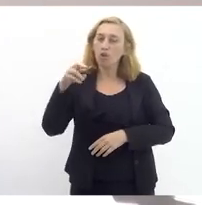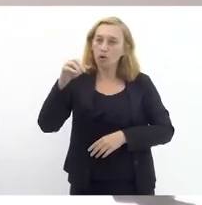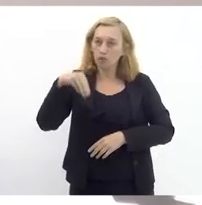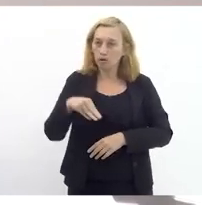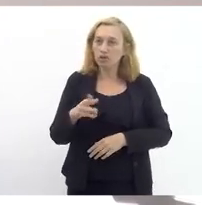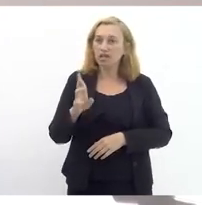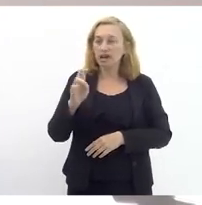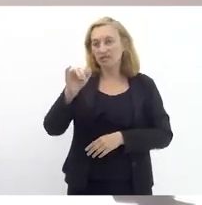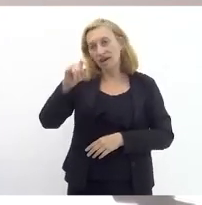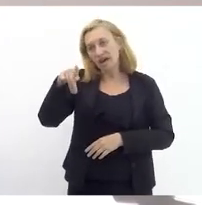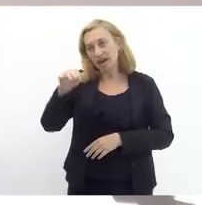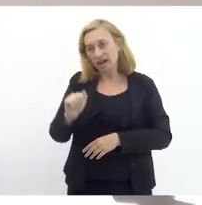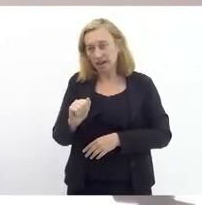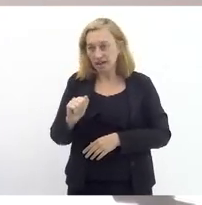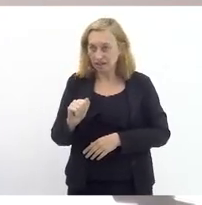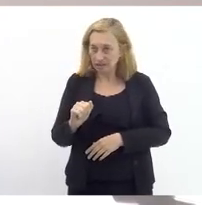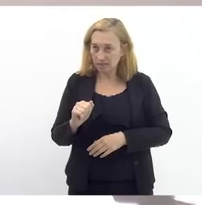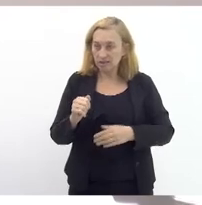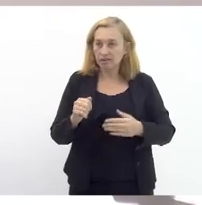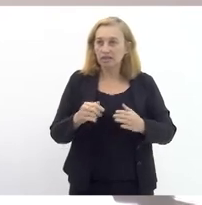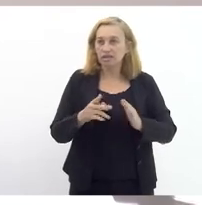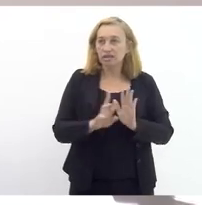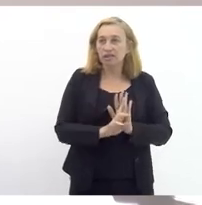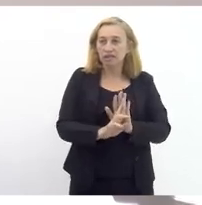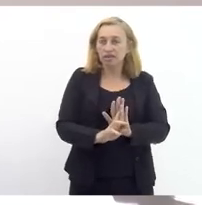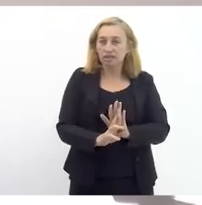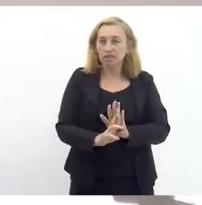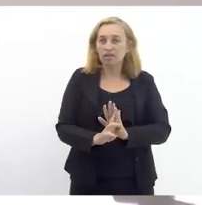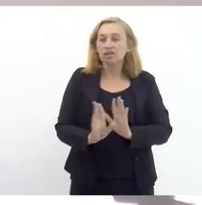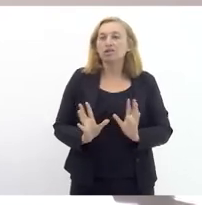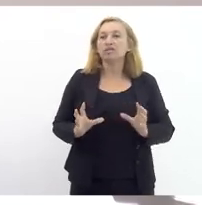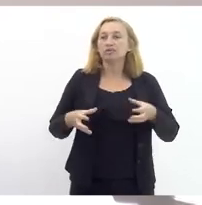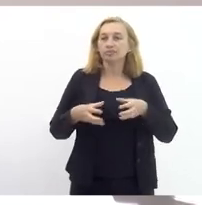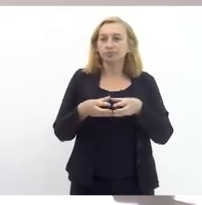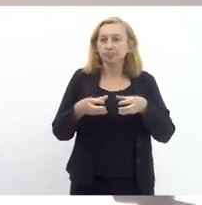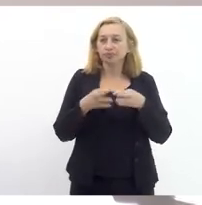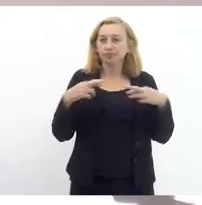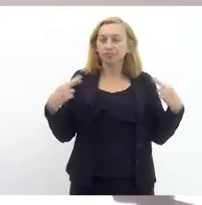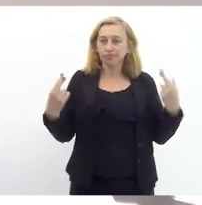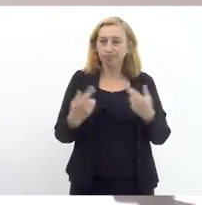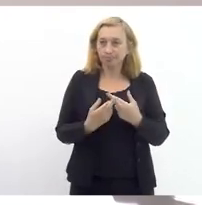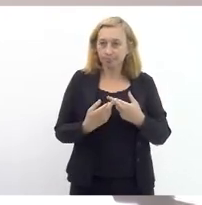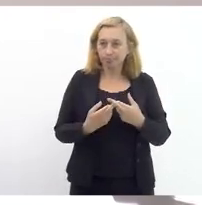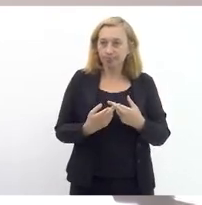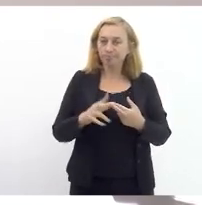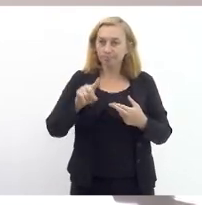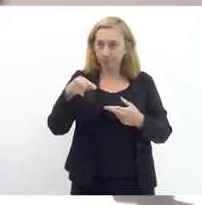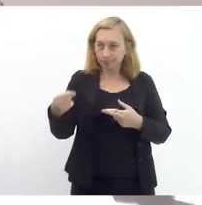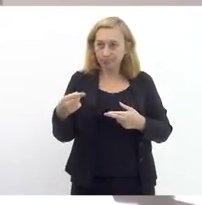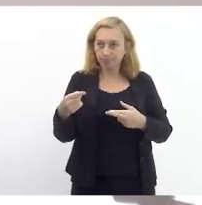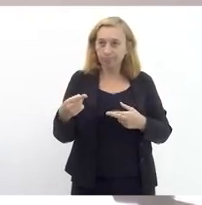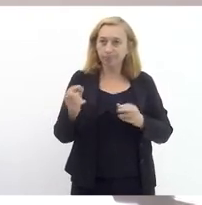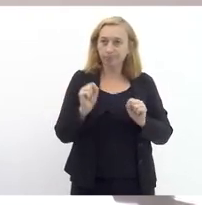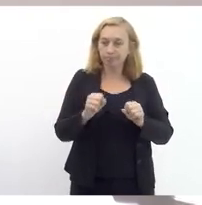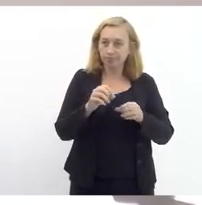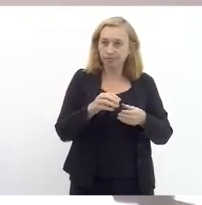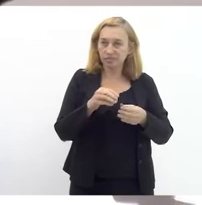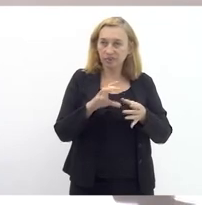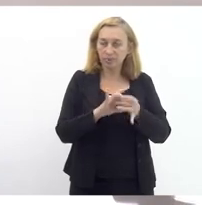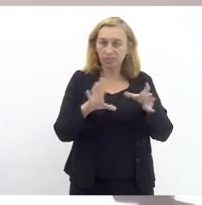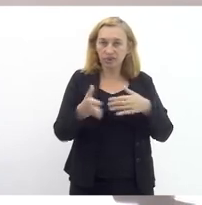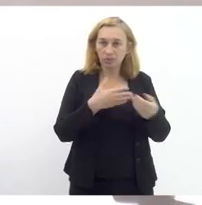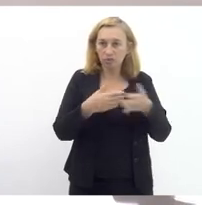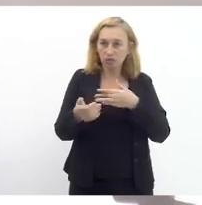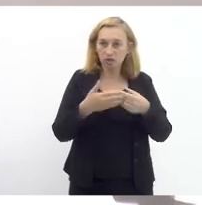Rafaela representa, tem que ser submetido isso na reunião dos membros da comissão. Só depois que os membros se reunirem é que pode deliberar qualquer assunto que